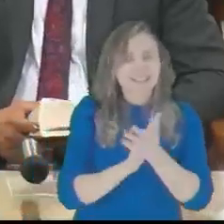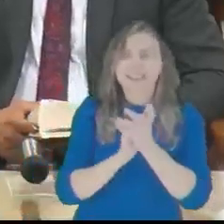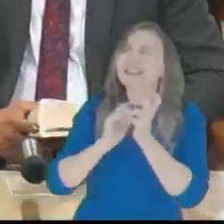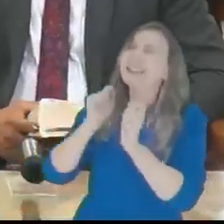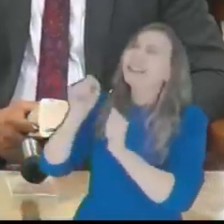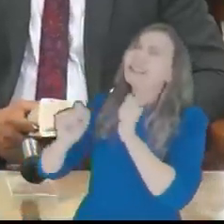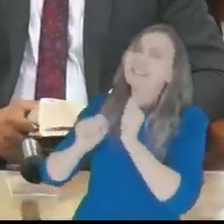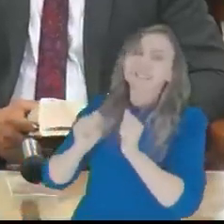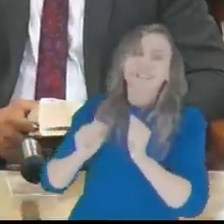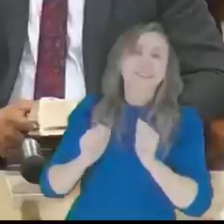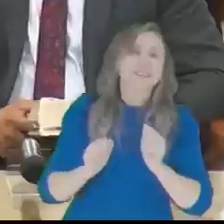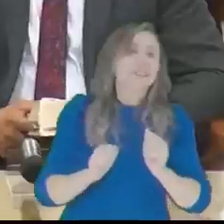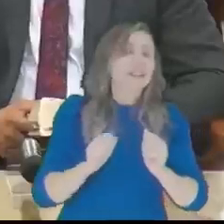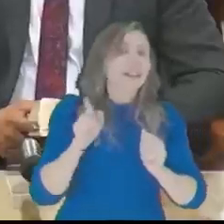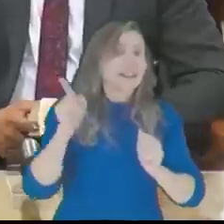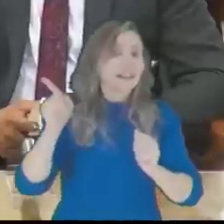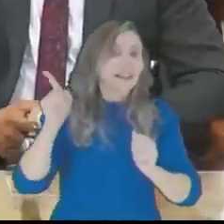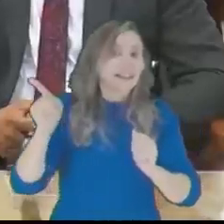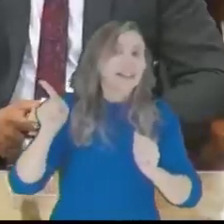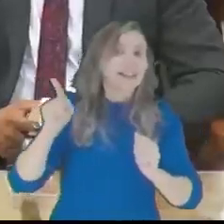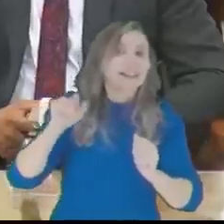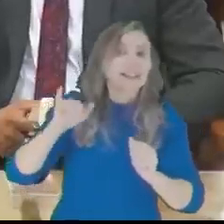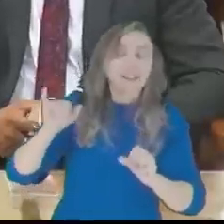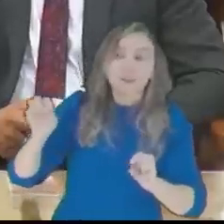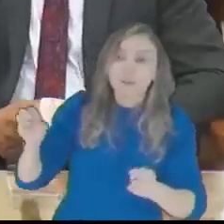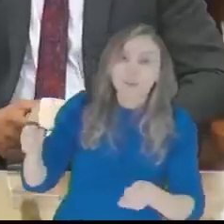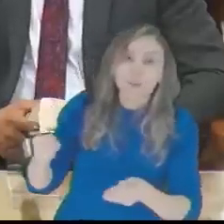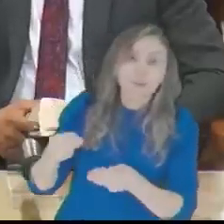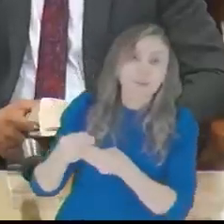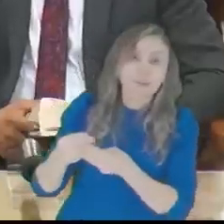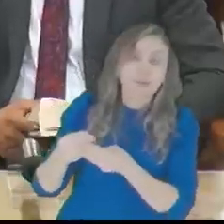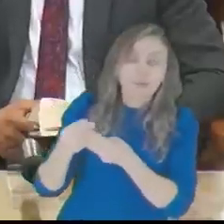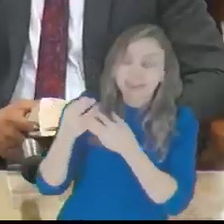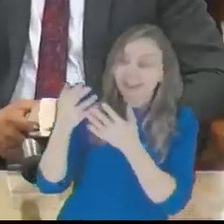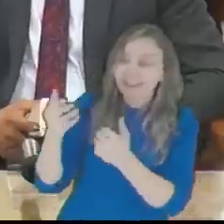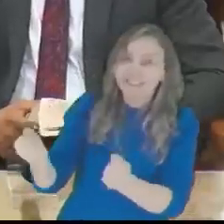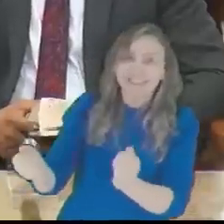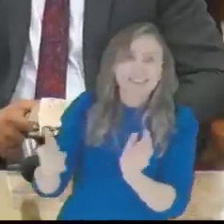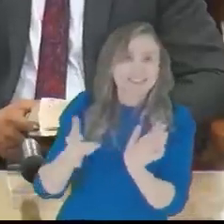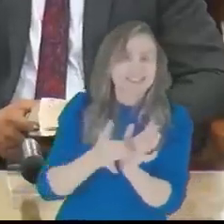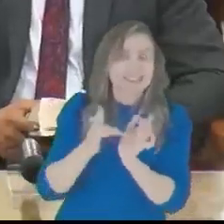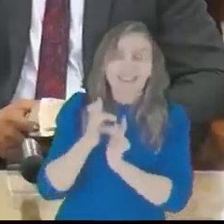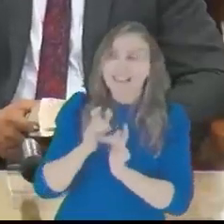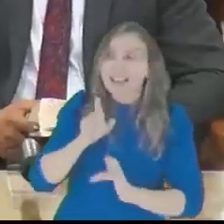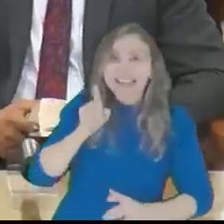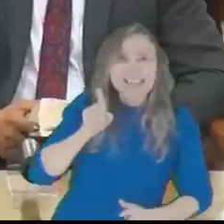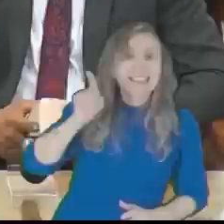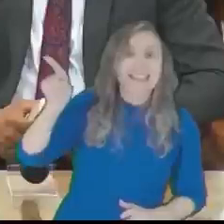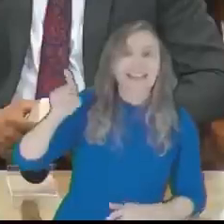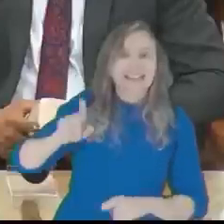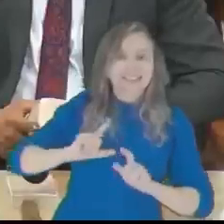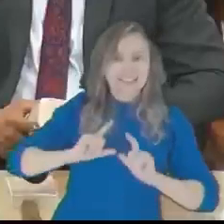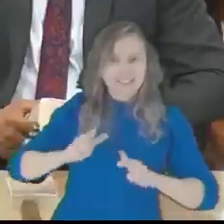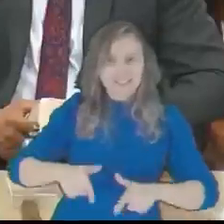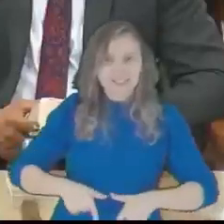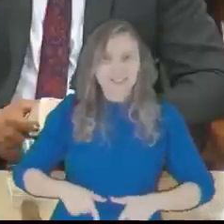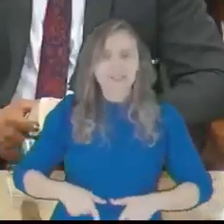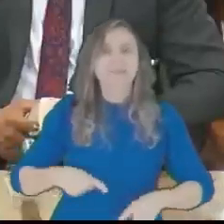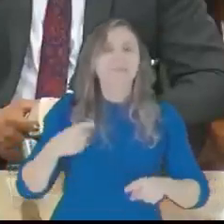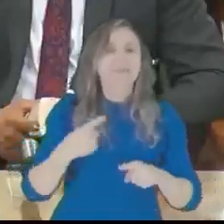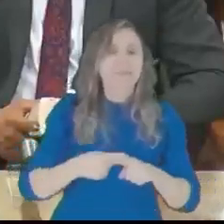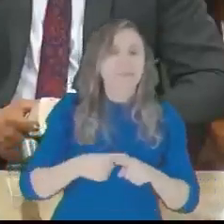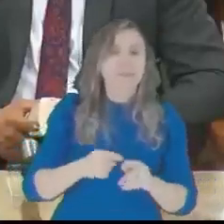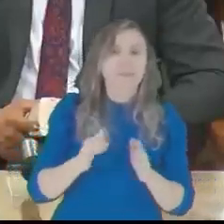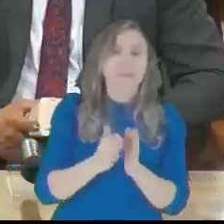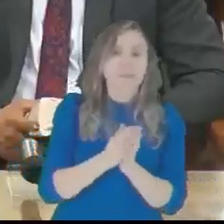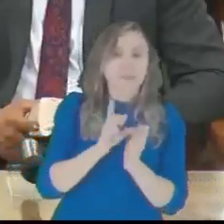Aleluia. Diz que está sendo judeu, sendo crente em Jesus. Por quê? Porque a Bíblia diz que no final dos